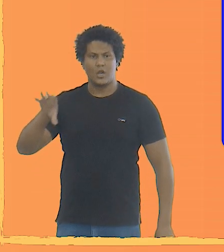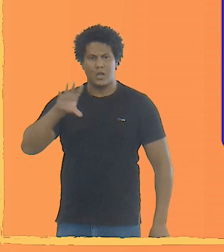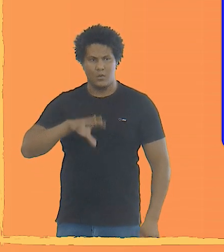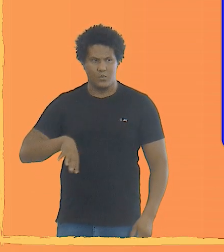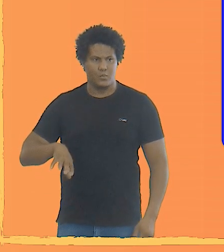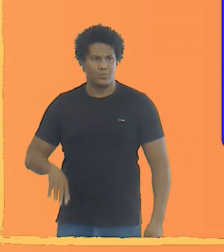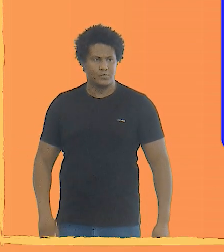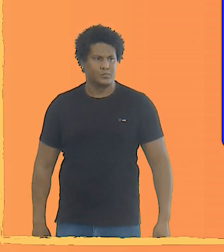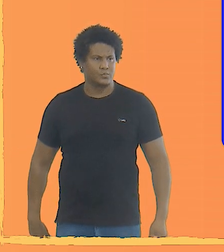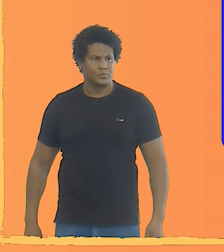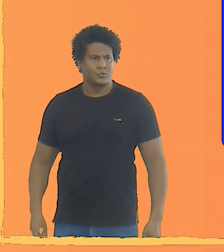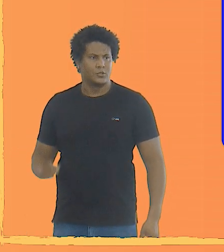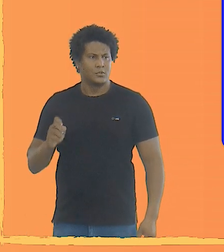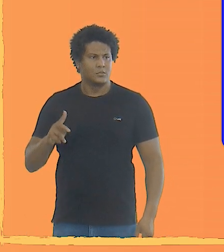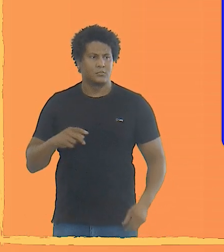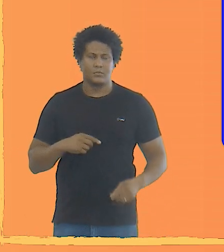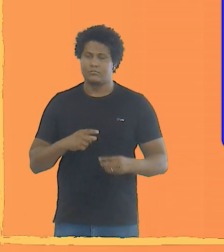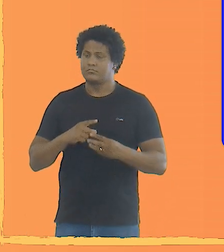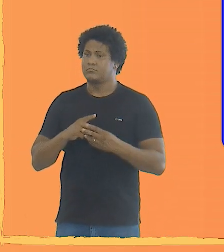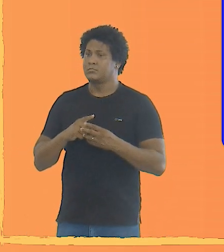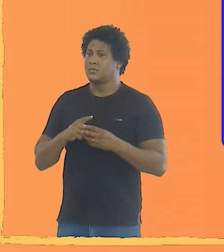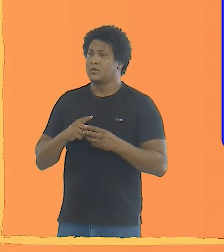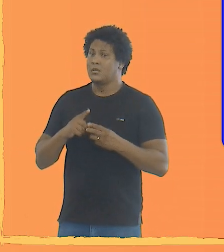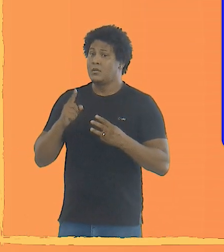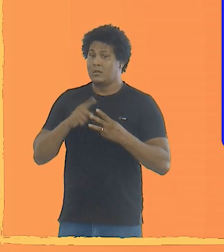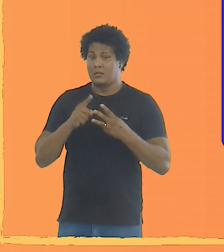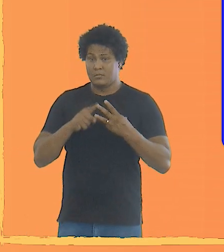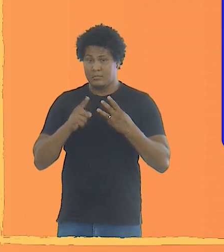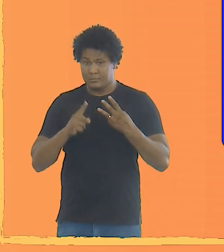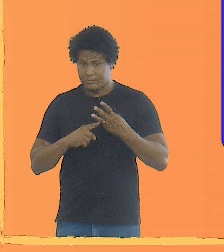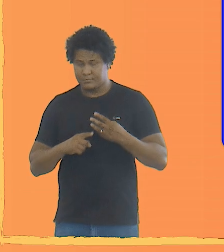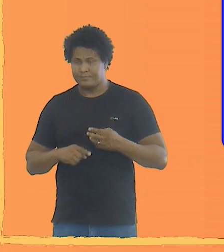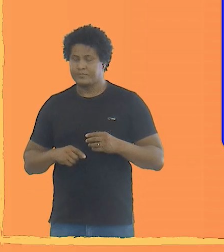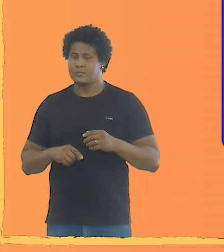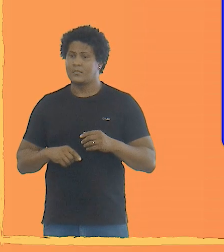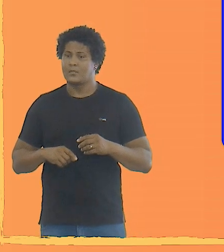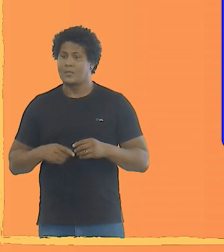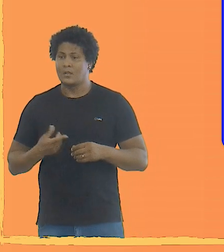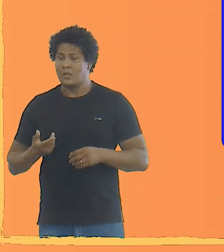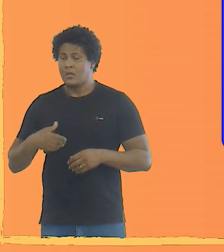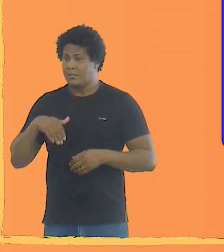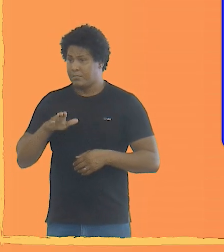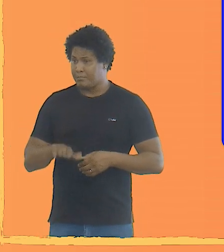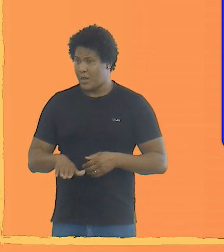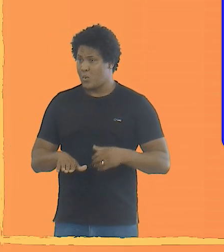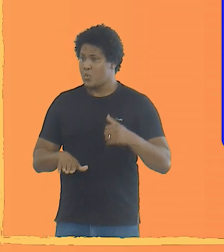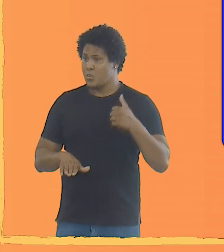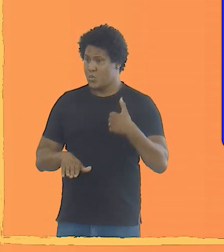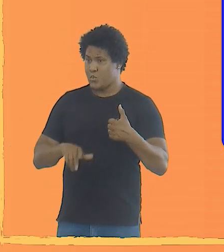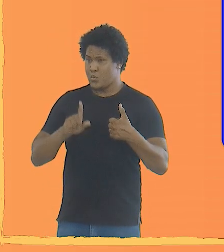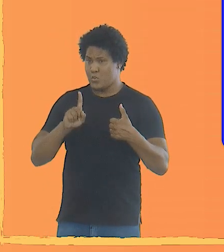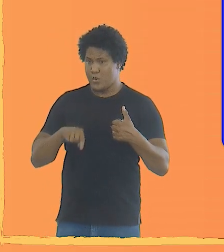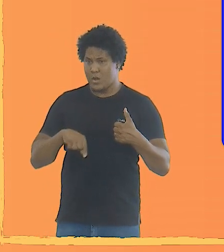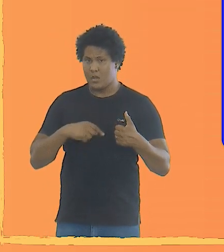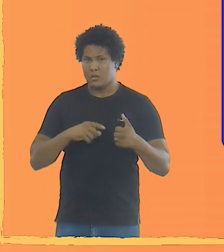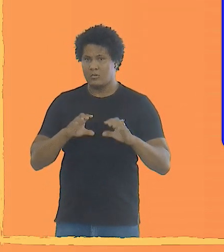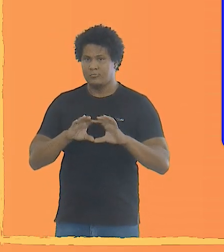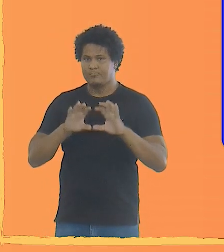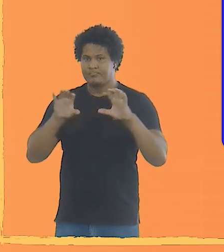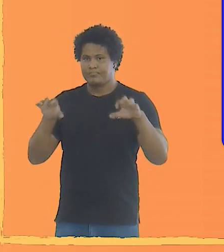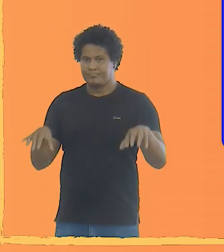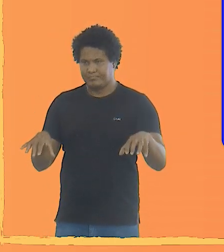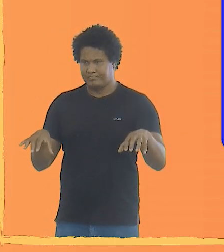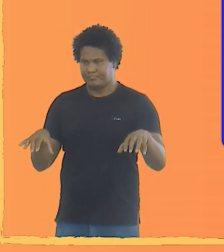bem? Então são 3 passos, relembrando. Primeiro passo, você divide o problema em etapas que são